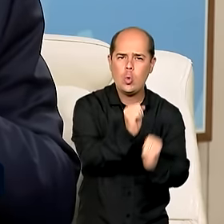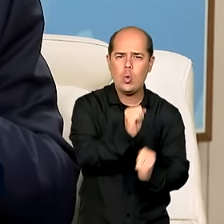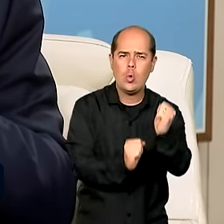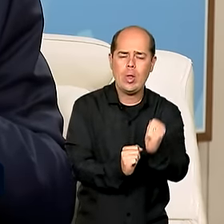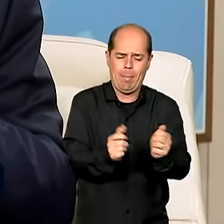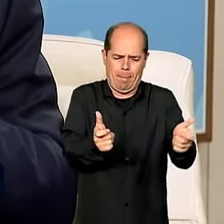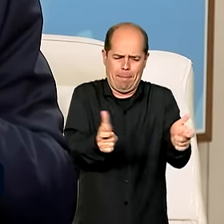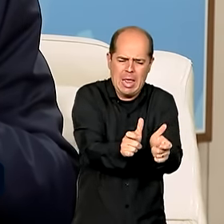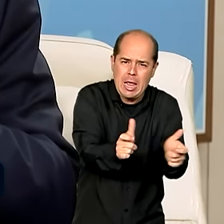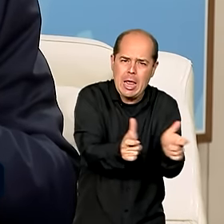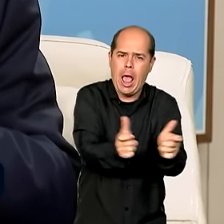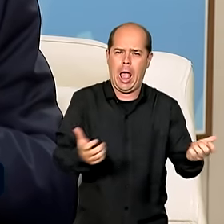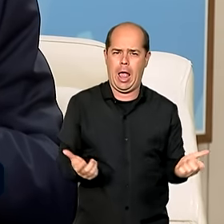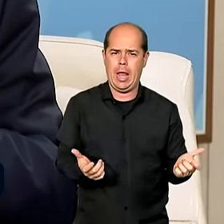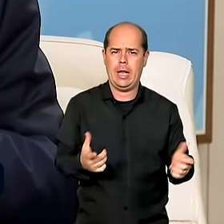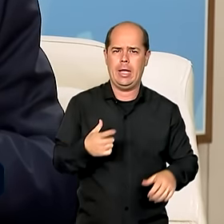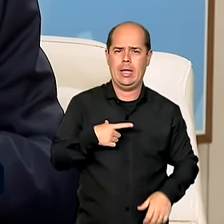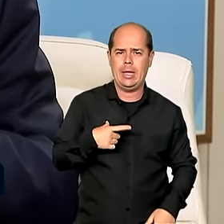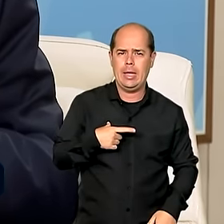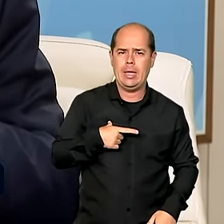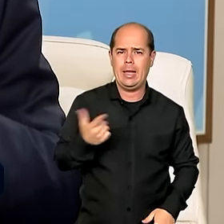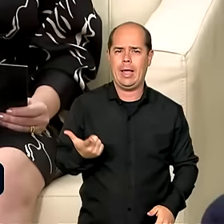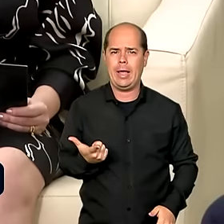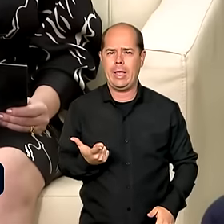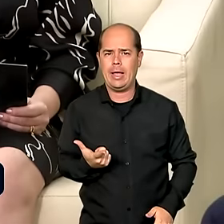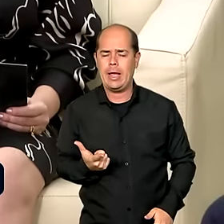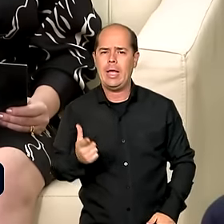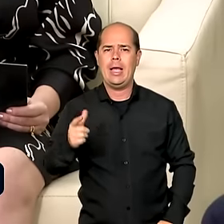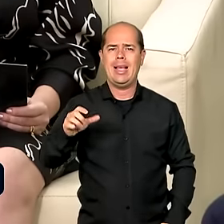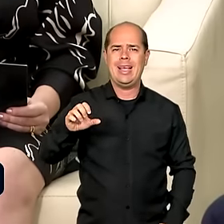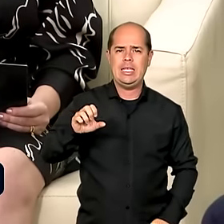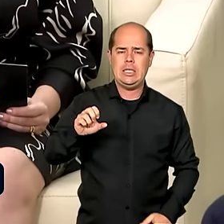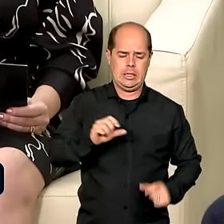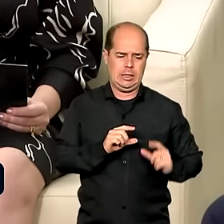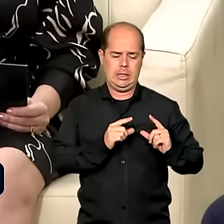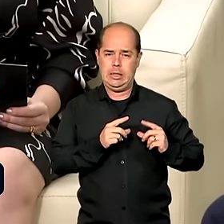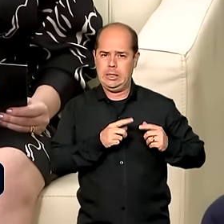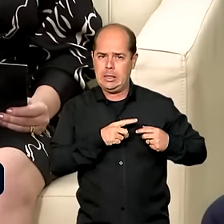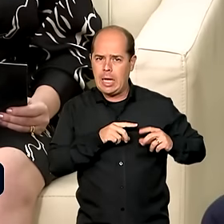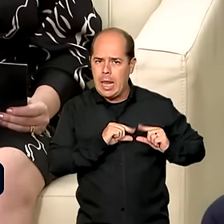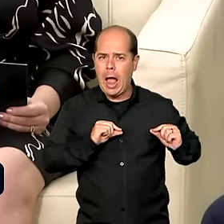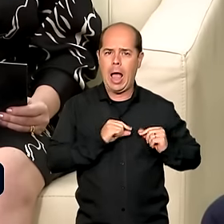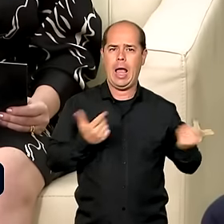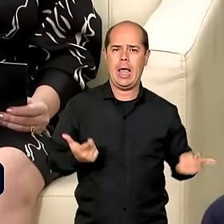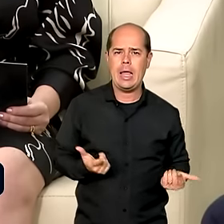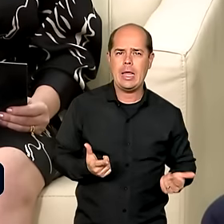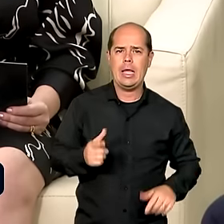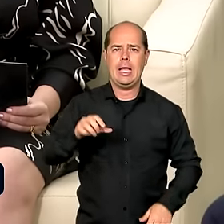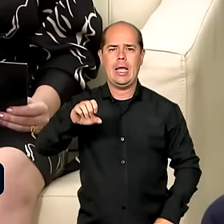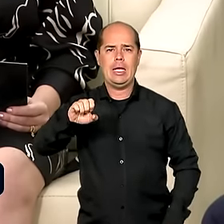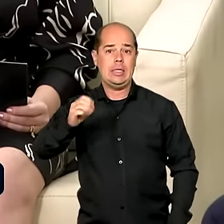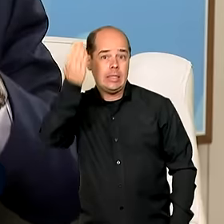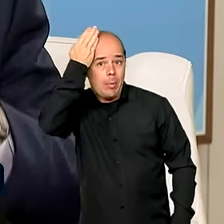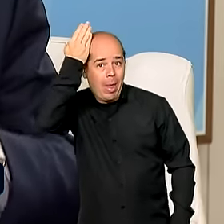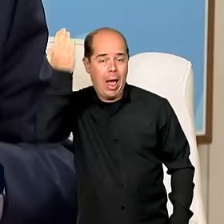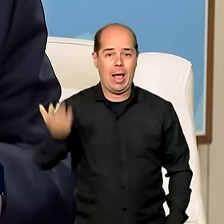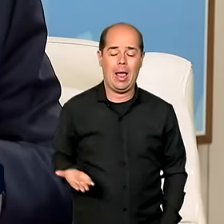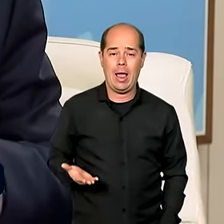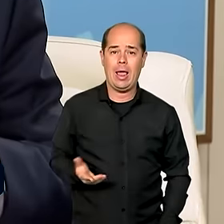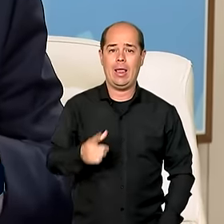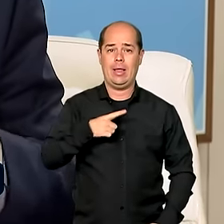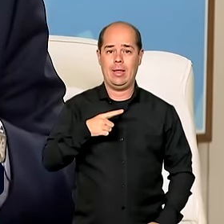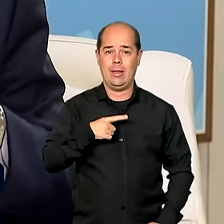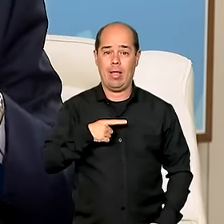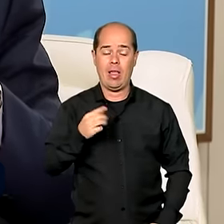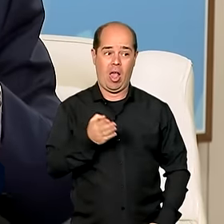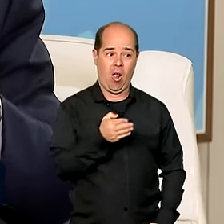Bdi Senai sebrai BNDS emb brapi o o SENAI vai empresa por